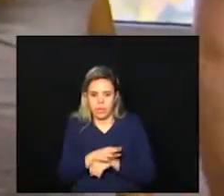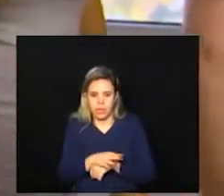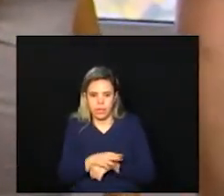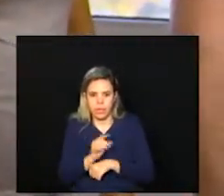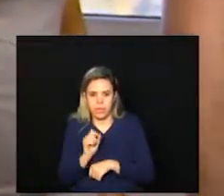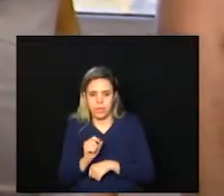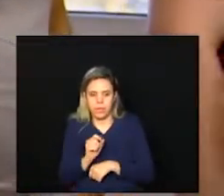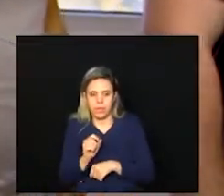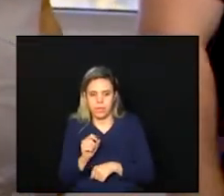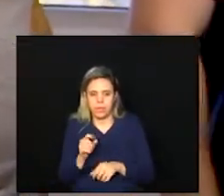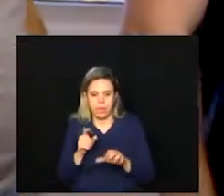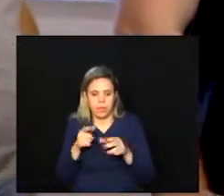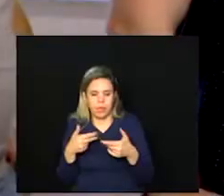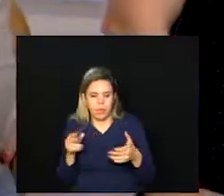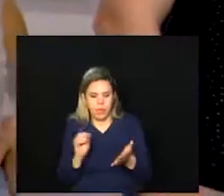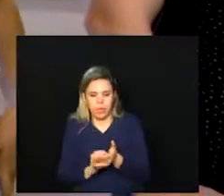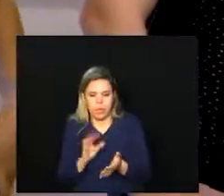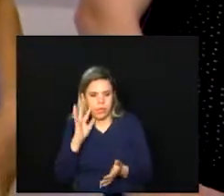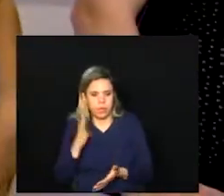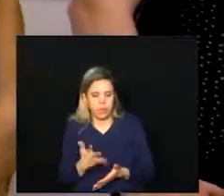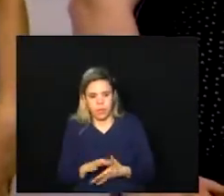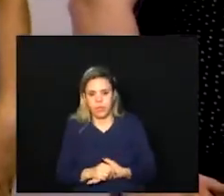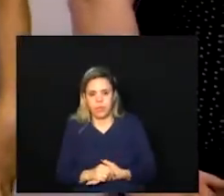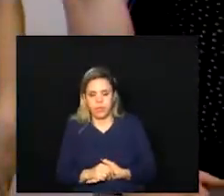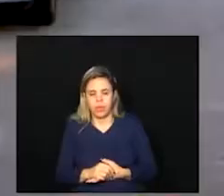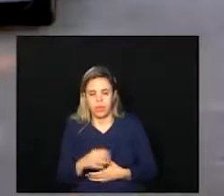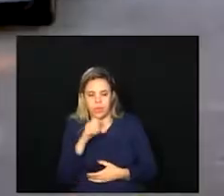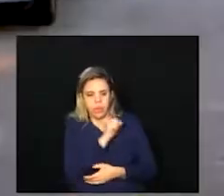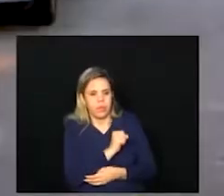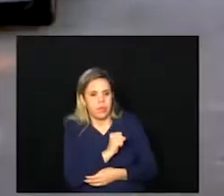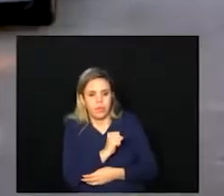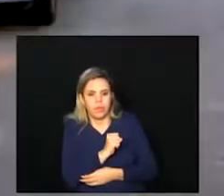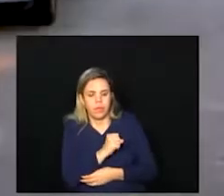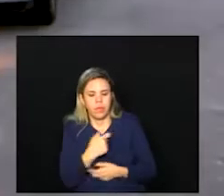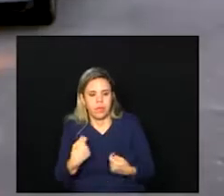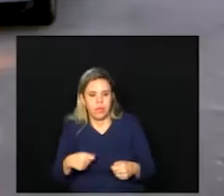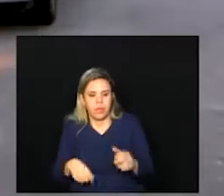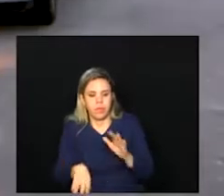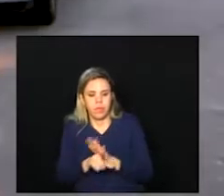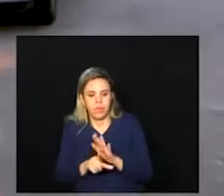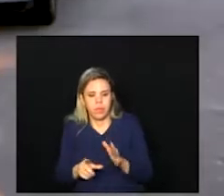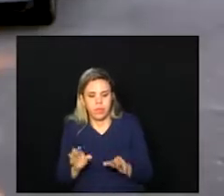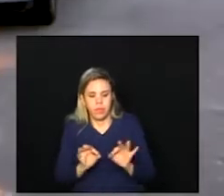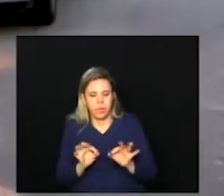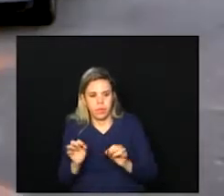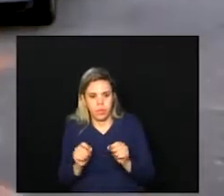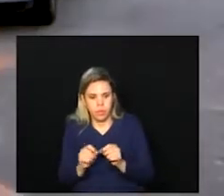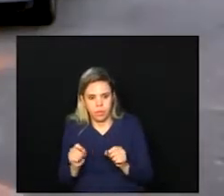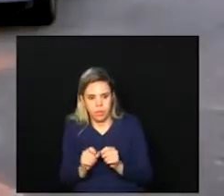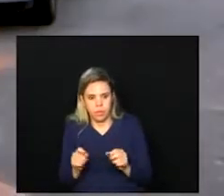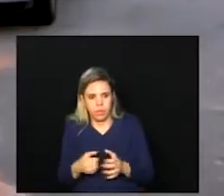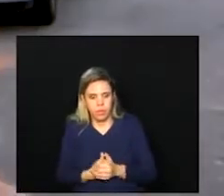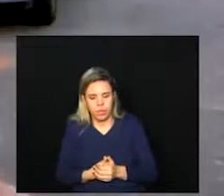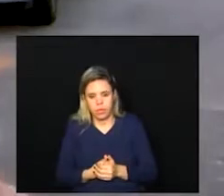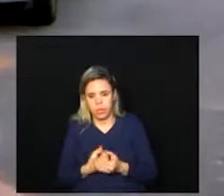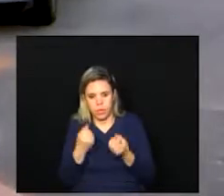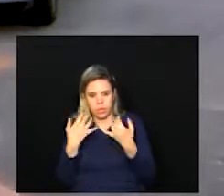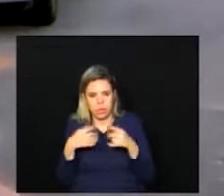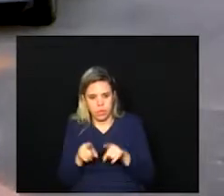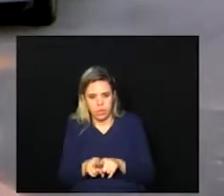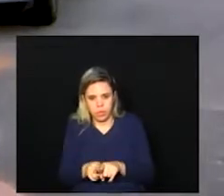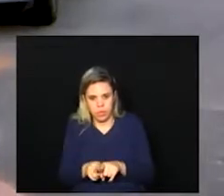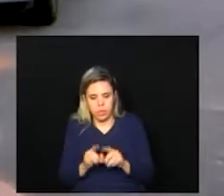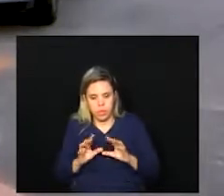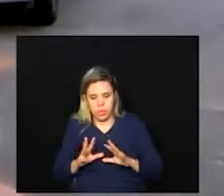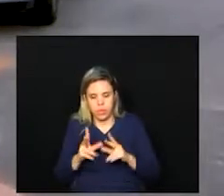que essas pendências sejam resolvidas o quanto antes. Nós fizemos a lei do puxadinho, que, que trata da regularização